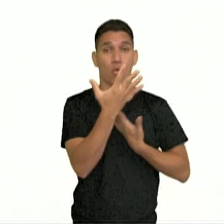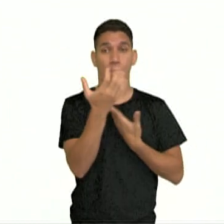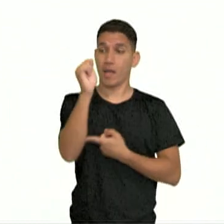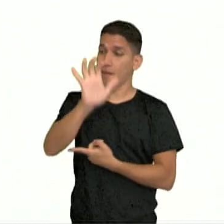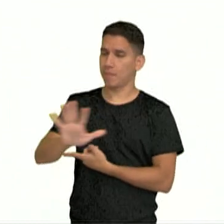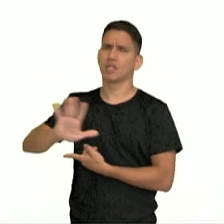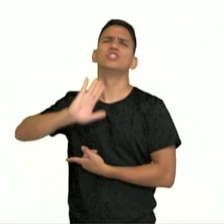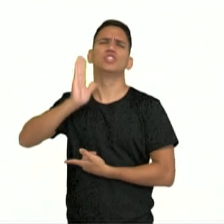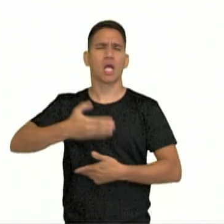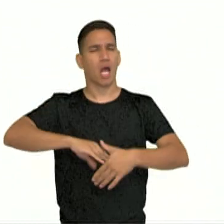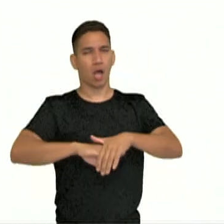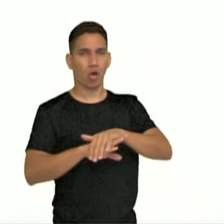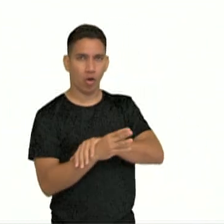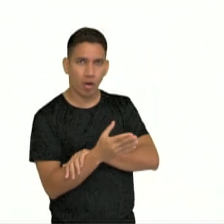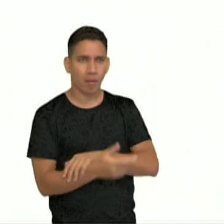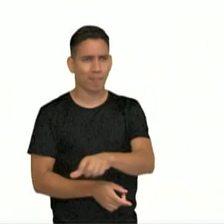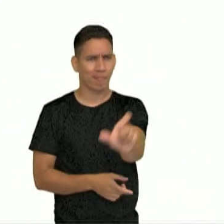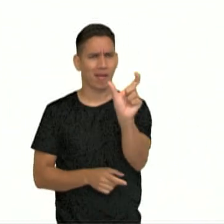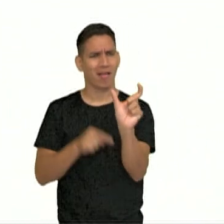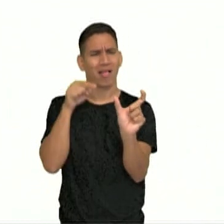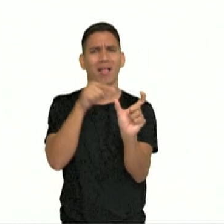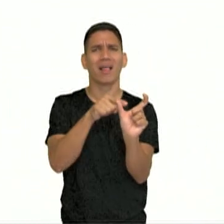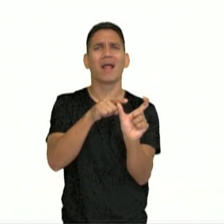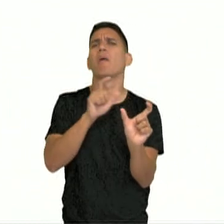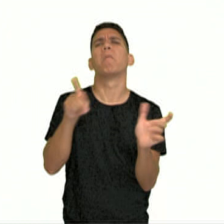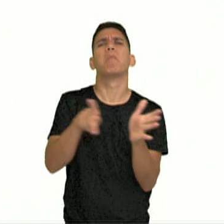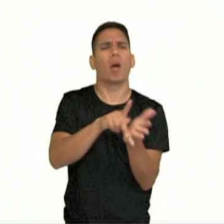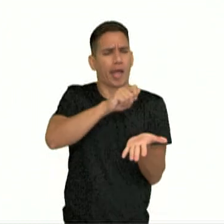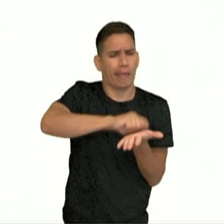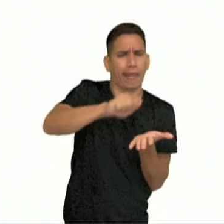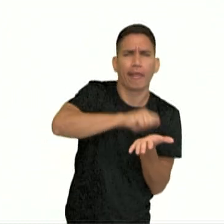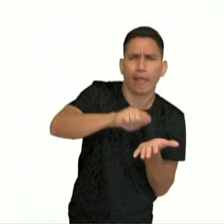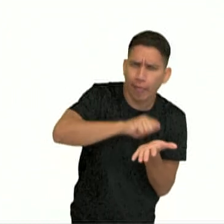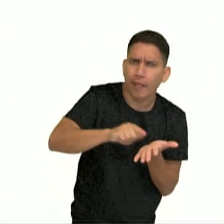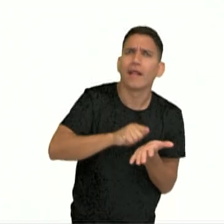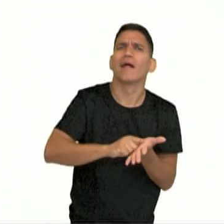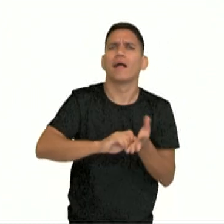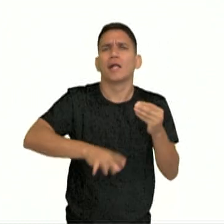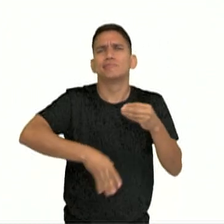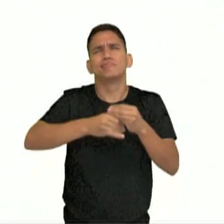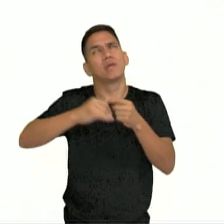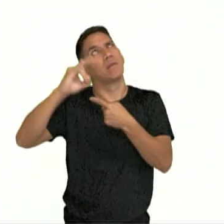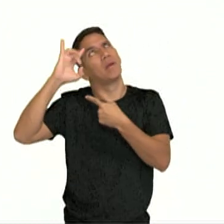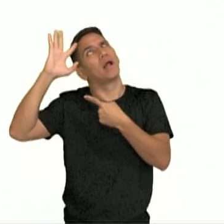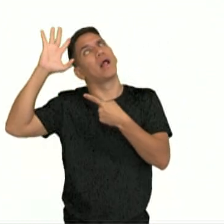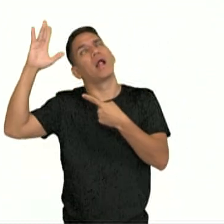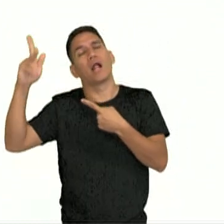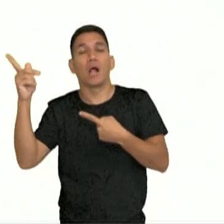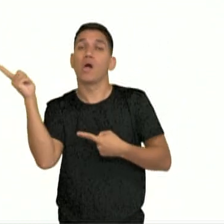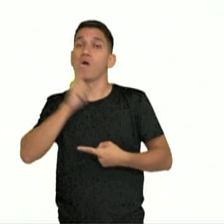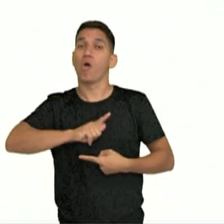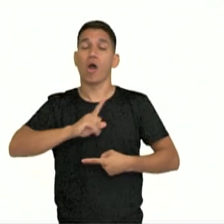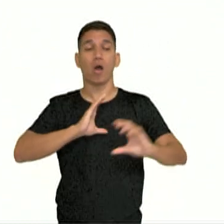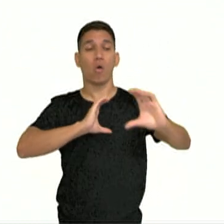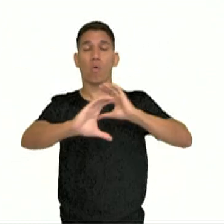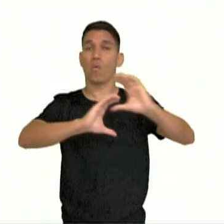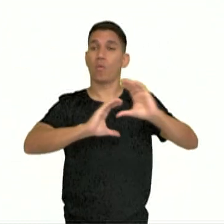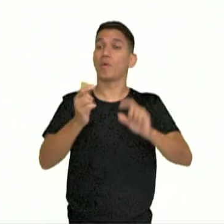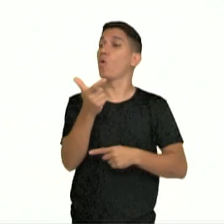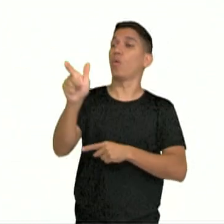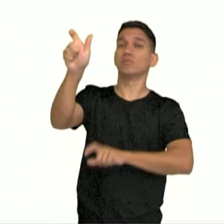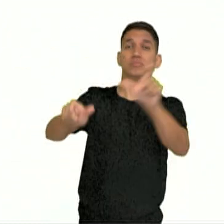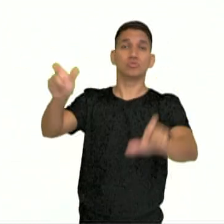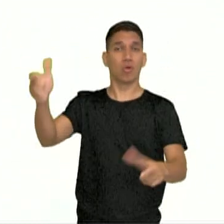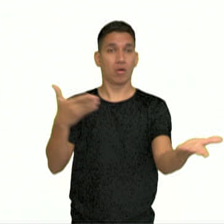Estamos acostumados com a palavra escrita como suporte de ideias que nos permite a comunicação com outras